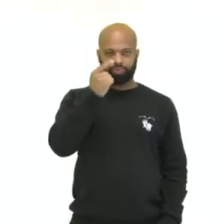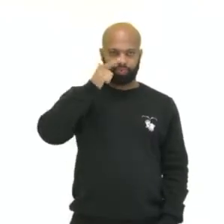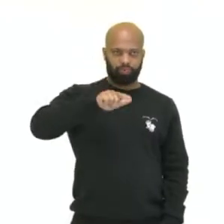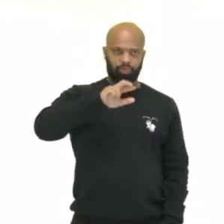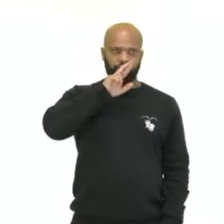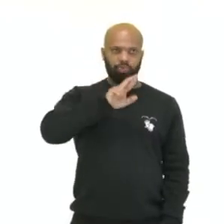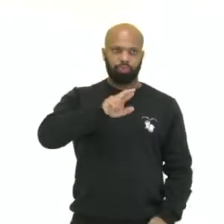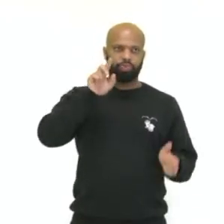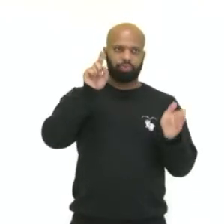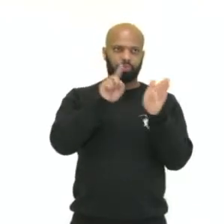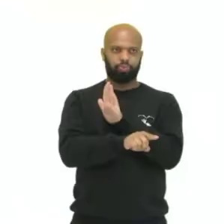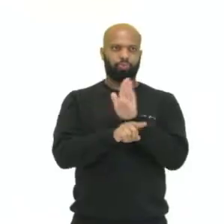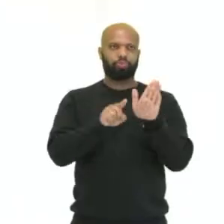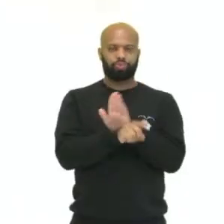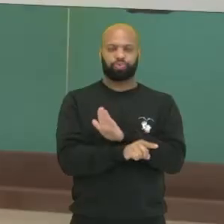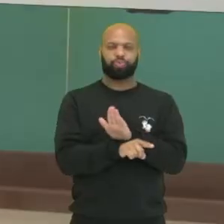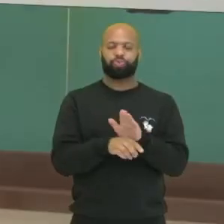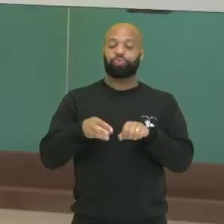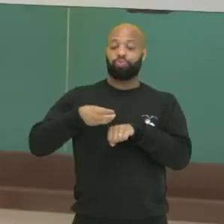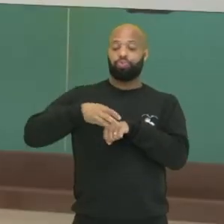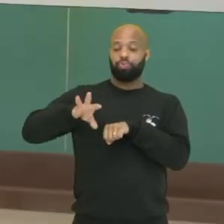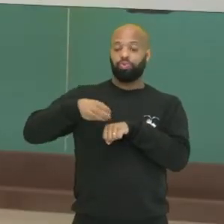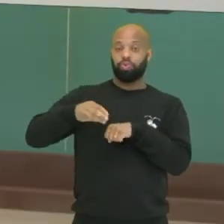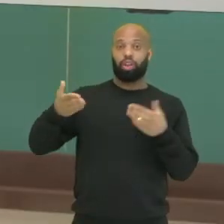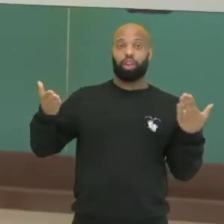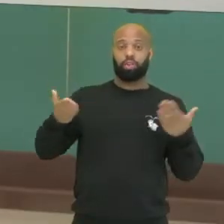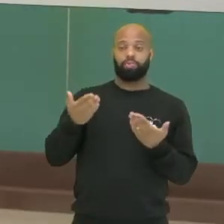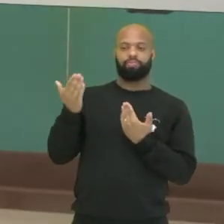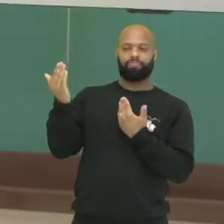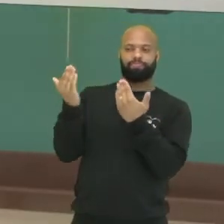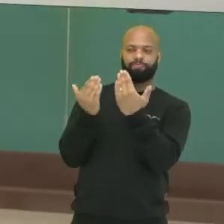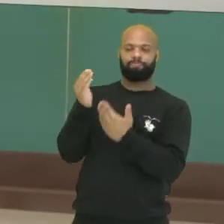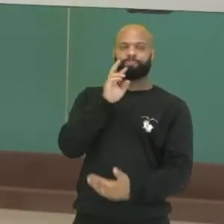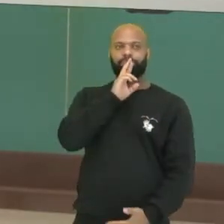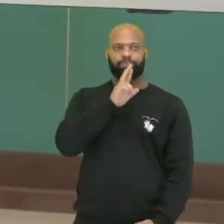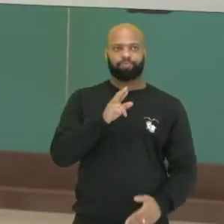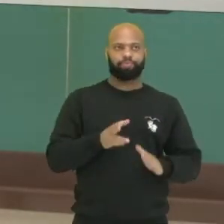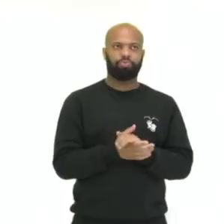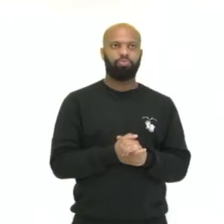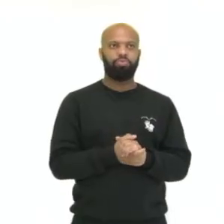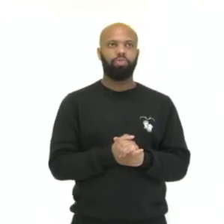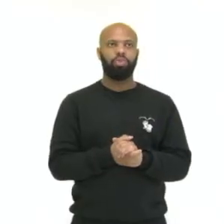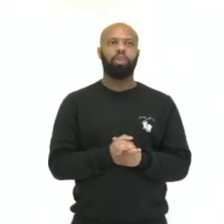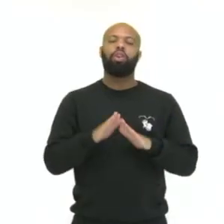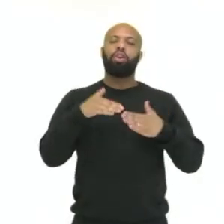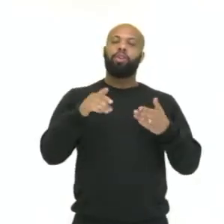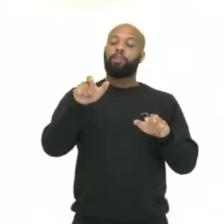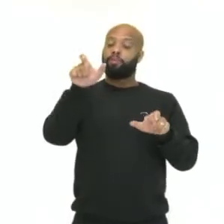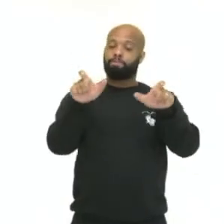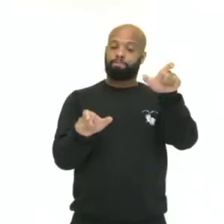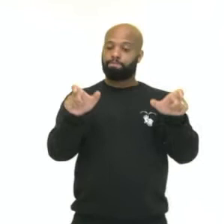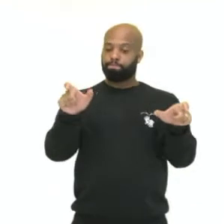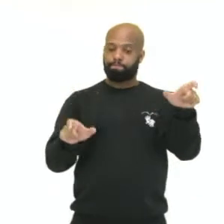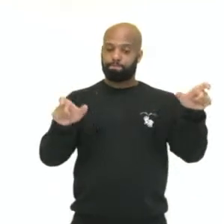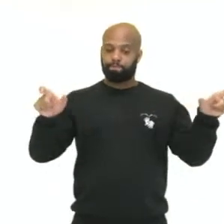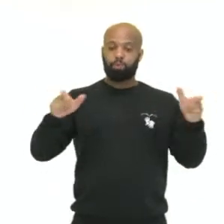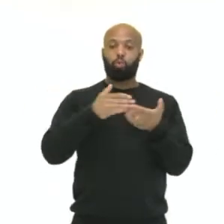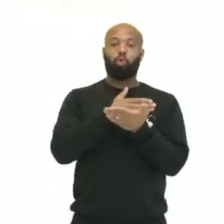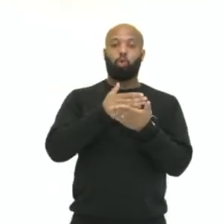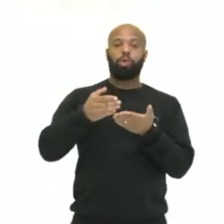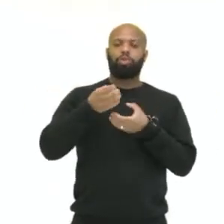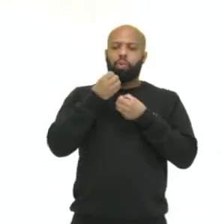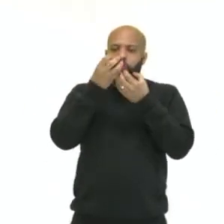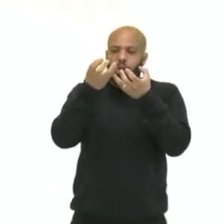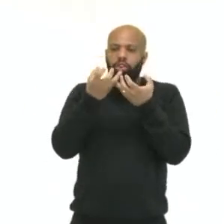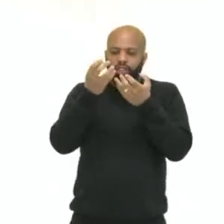pergunta que eu te fiz? Como sugestão de resposta, eu vou dizer que Visto que as pessoas passaram a ter notícias em